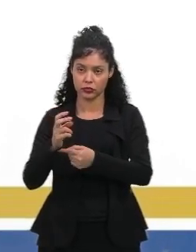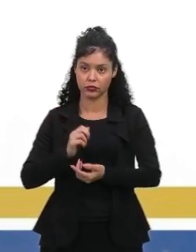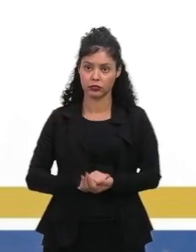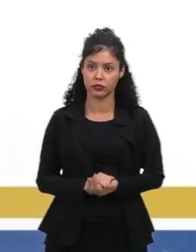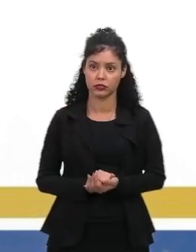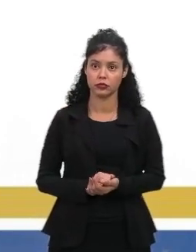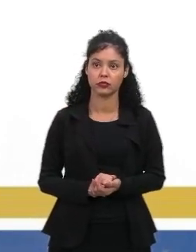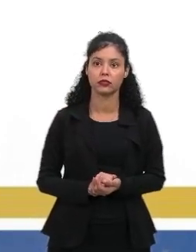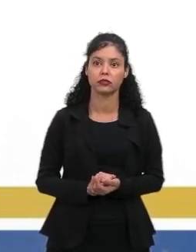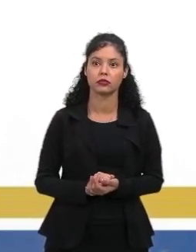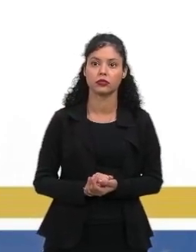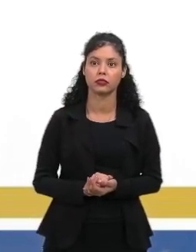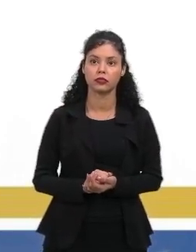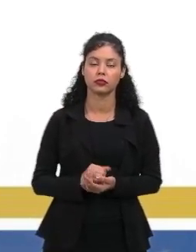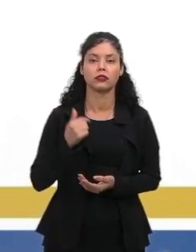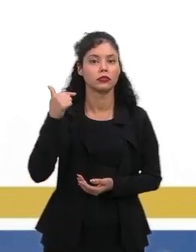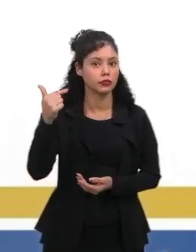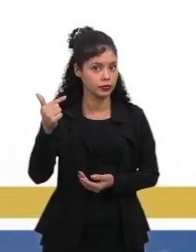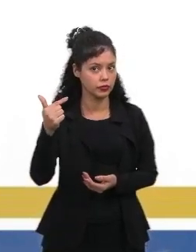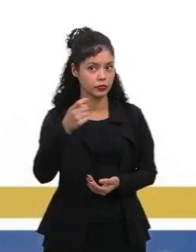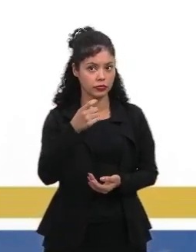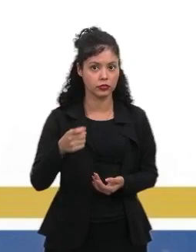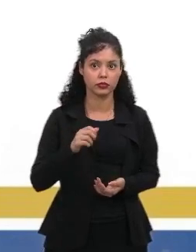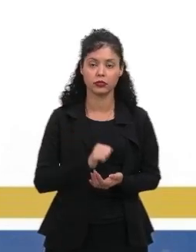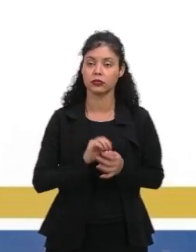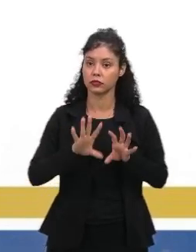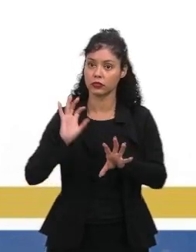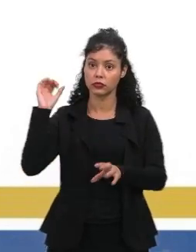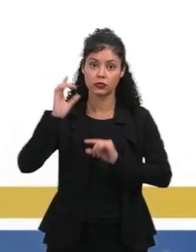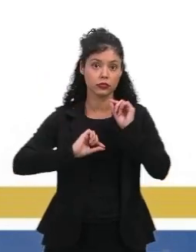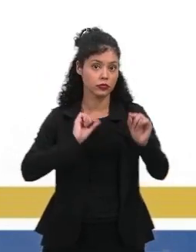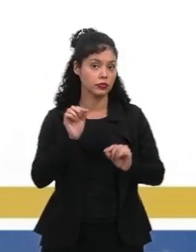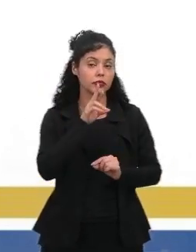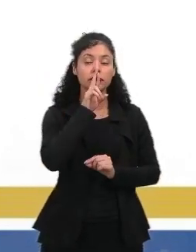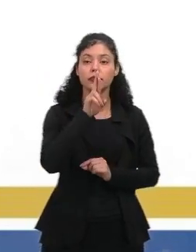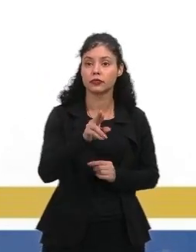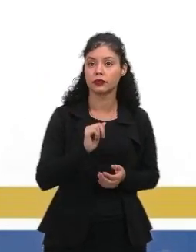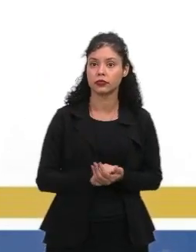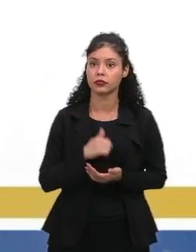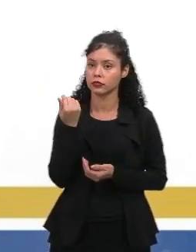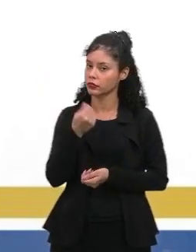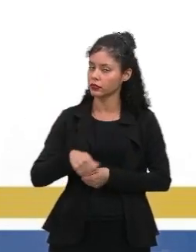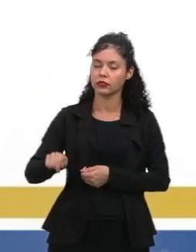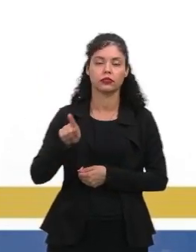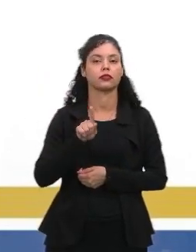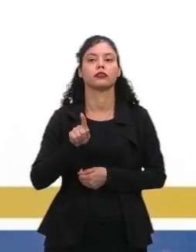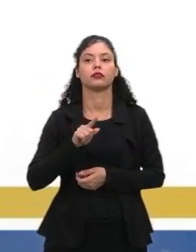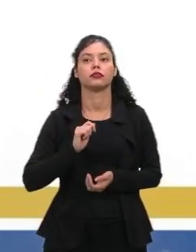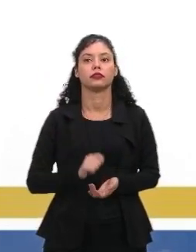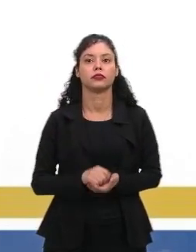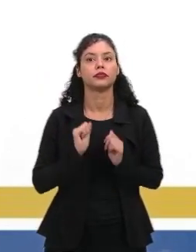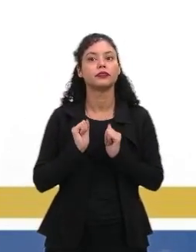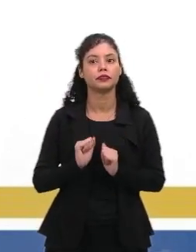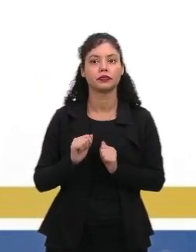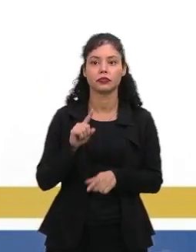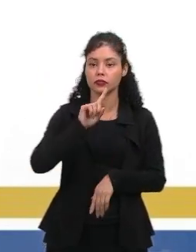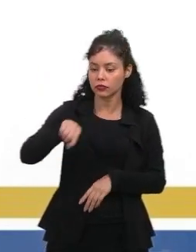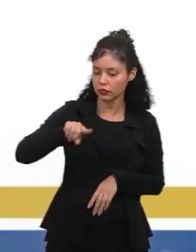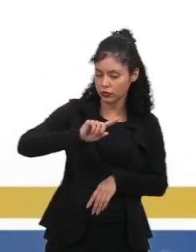vezes 15, que vai dar 15x ao quadrado. Dessa maneira, esse denominador a gente não vai precisar dele, então não posso